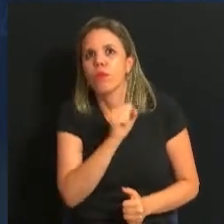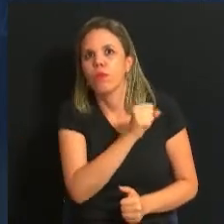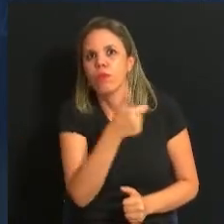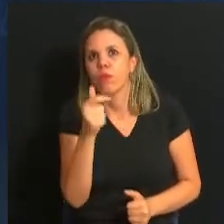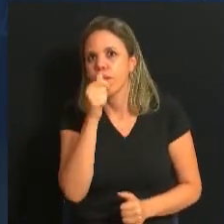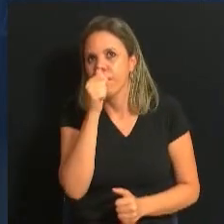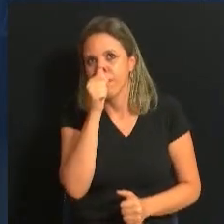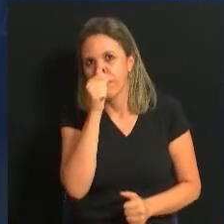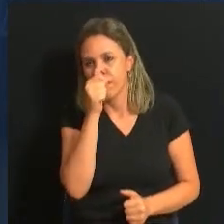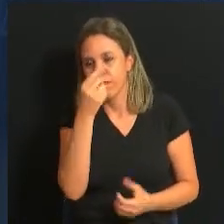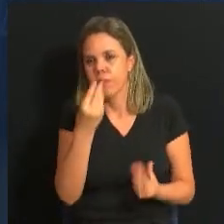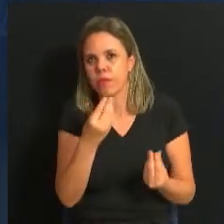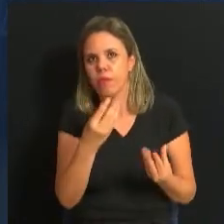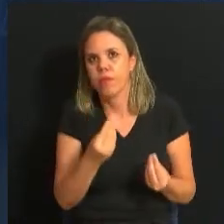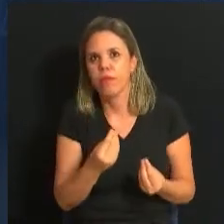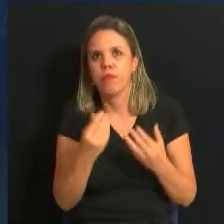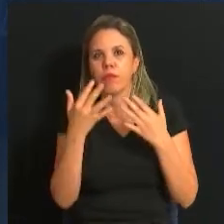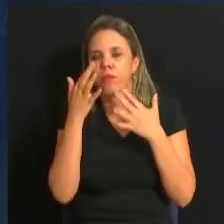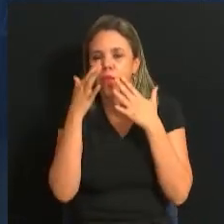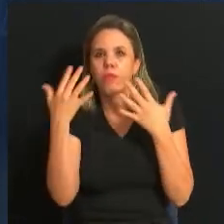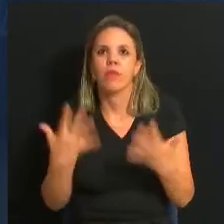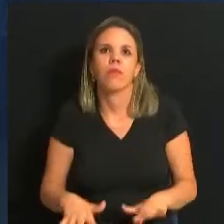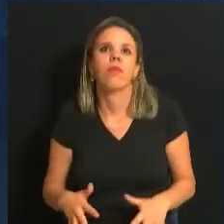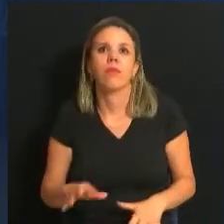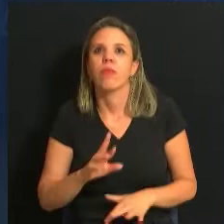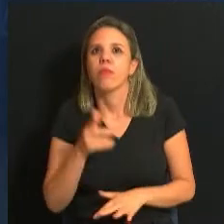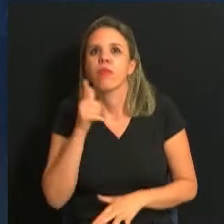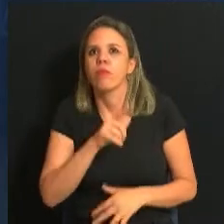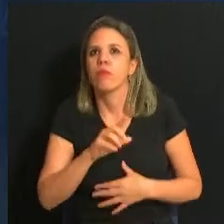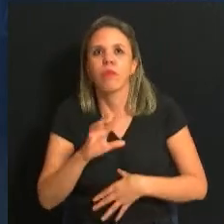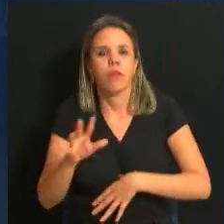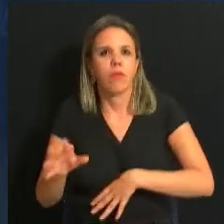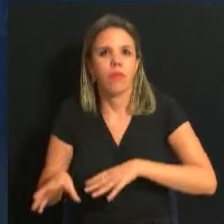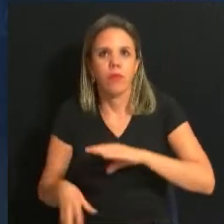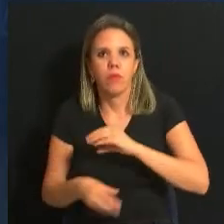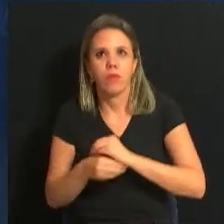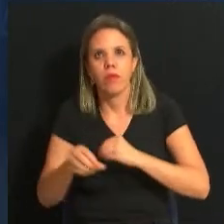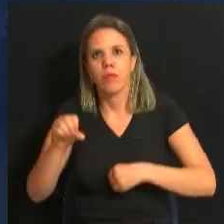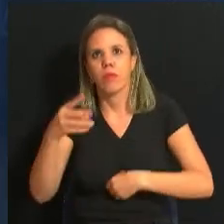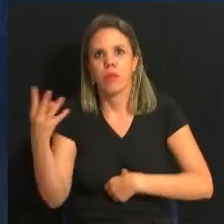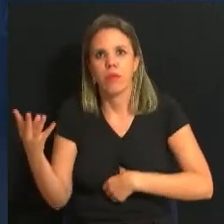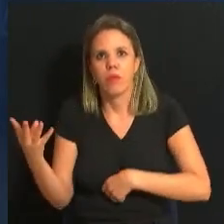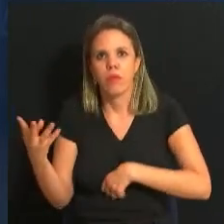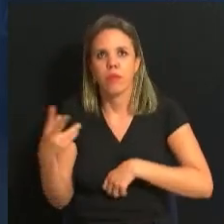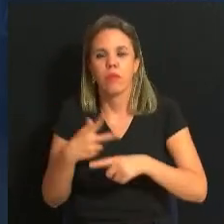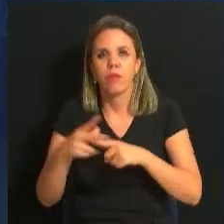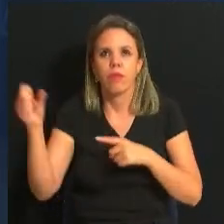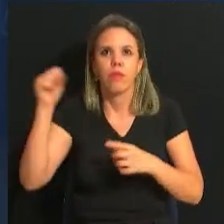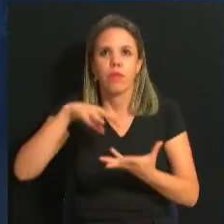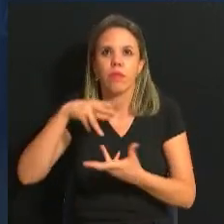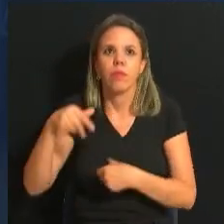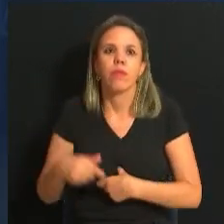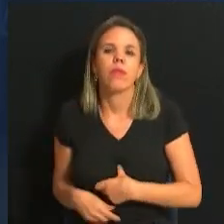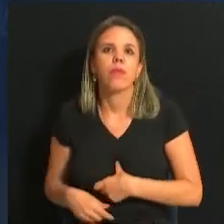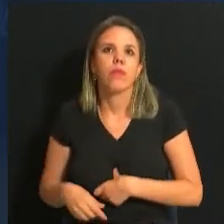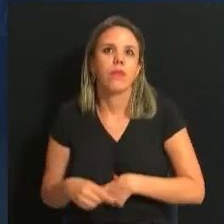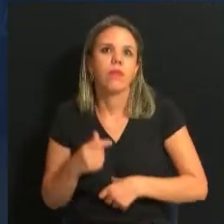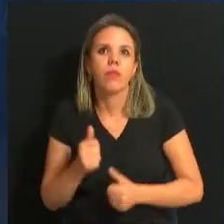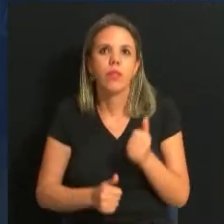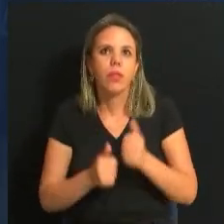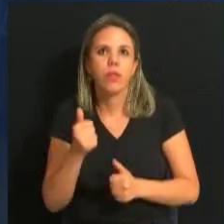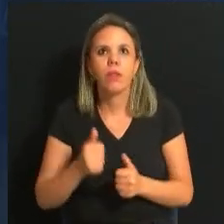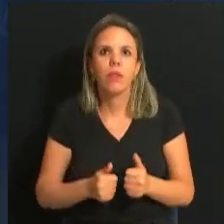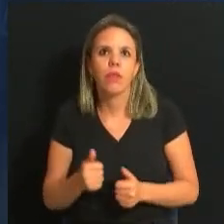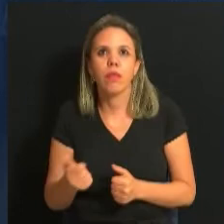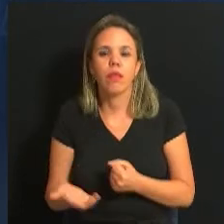que jogava muito, que encantava, mas que não ganhou Copa. Ah, mas a de 94 foi campeã do mundo, mas tinha um futebol mais